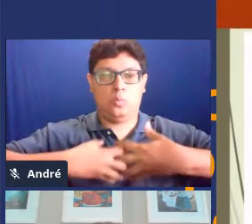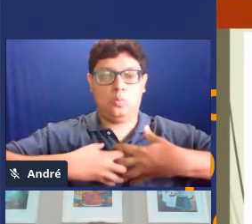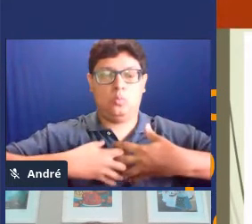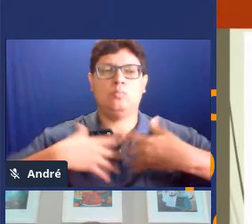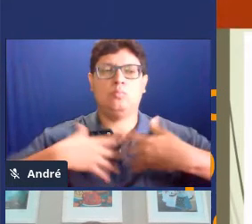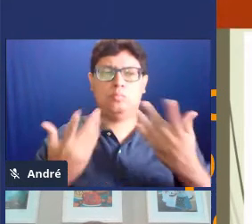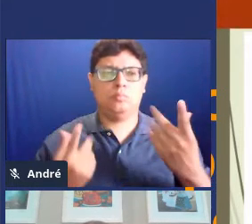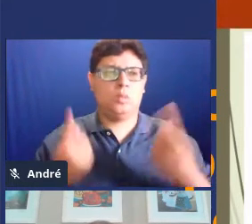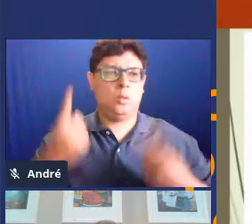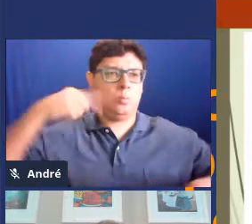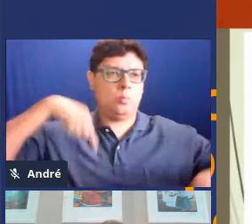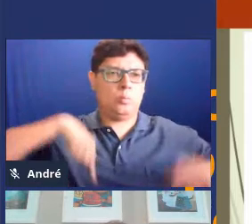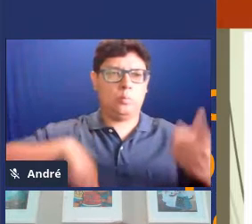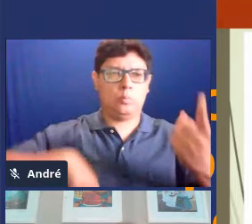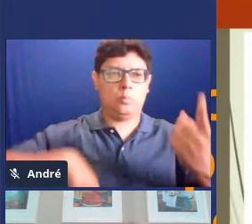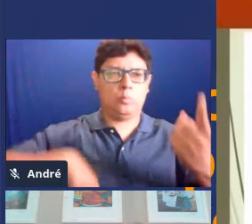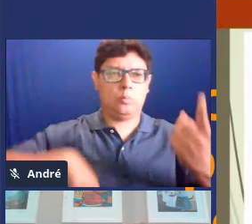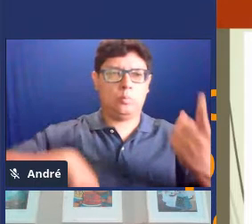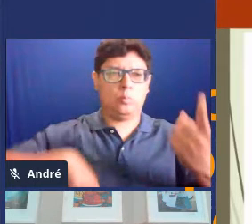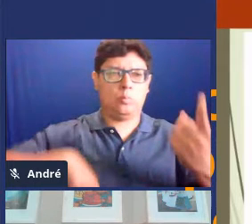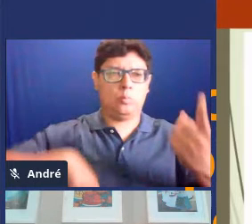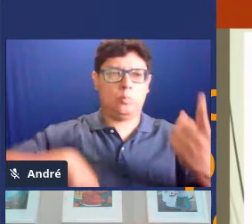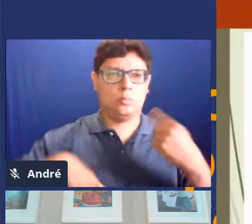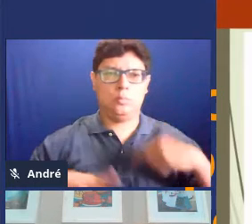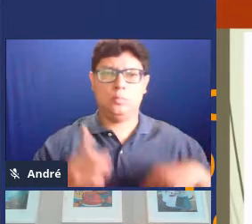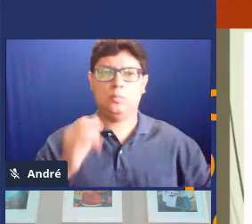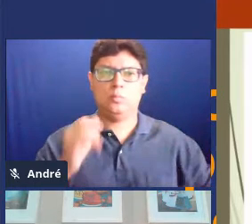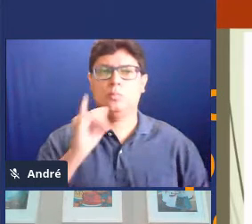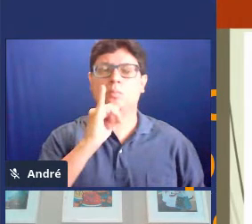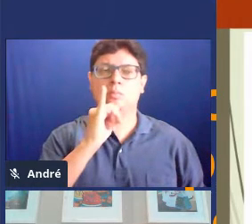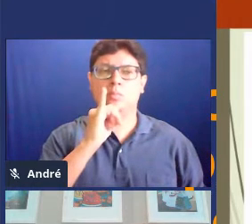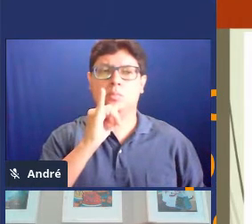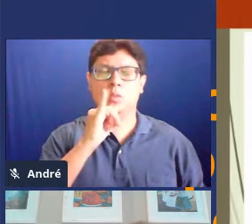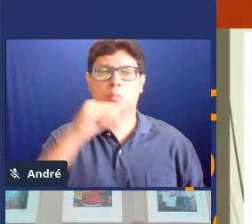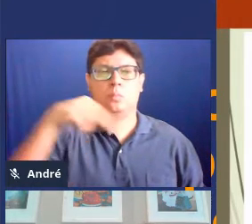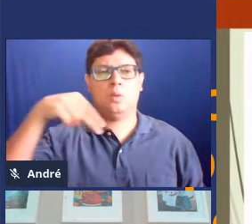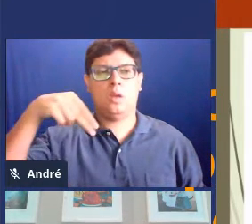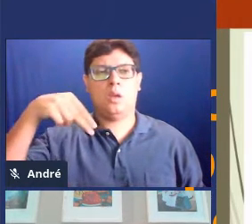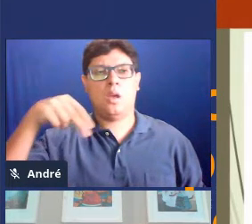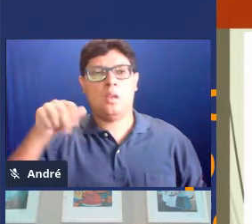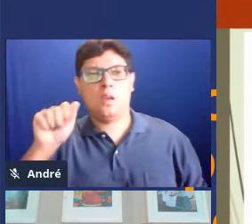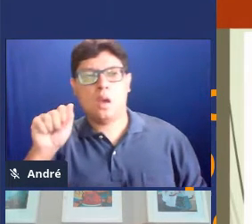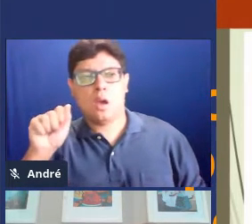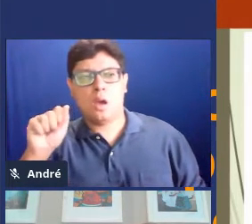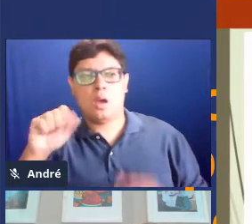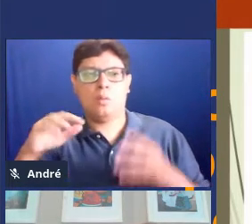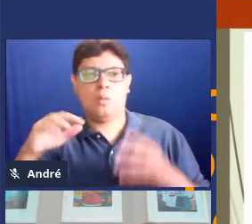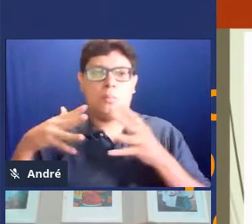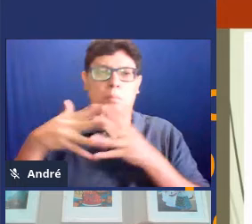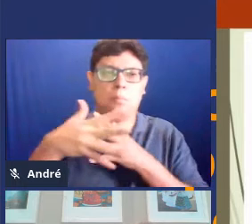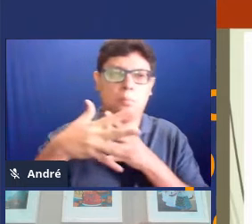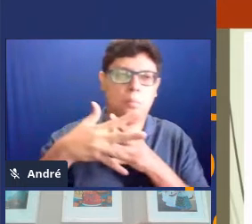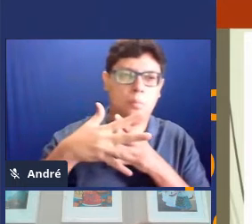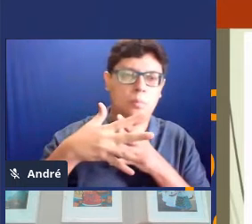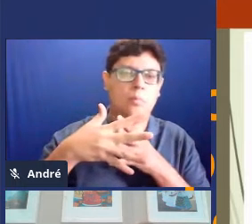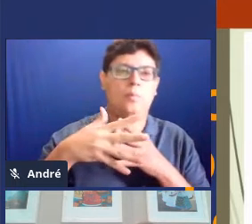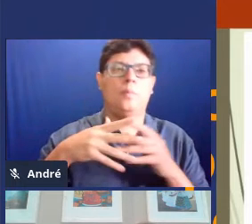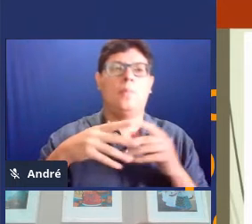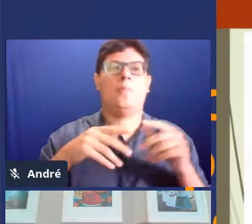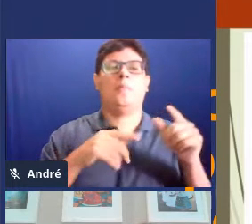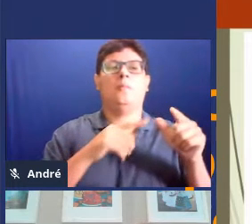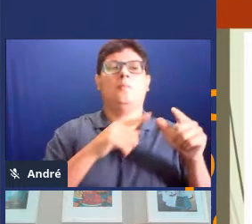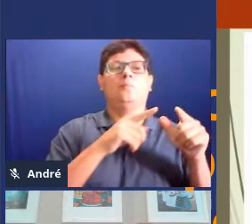corpo. O sódio passe, uma enzima seja liberada, uma queratina seja produzida na pele, e